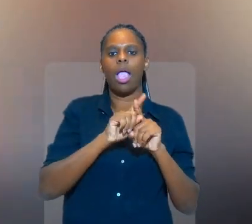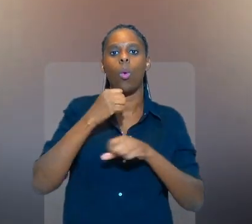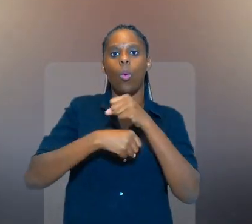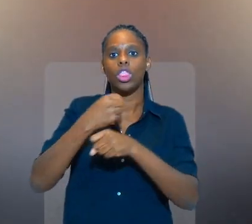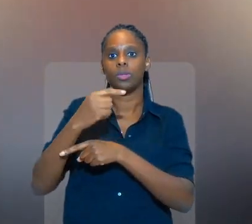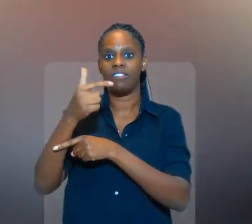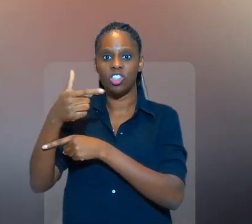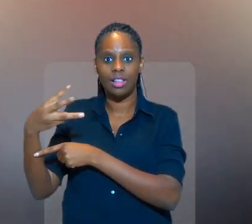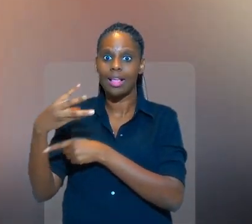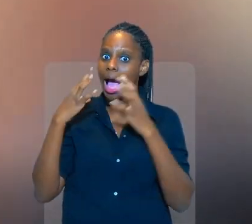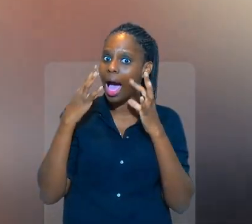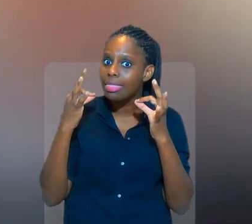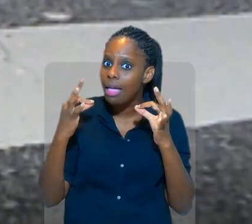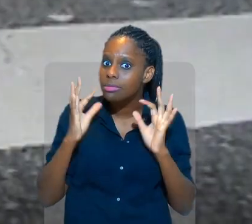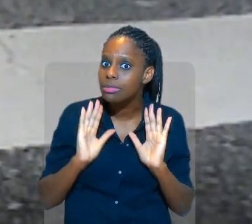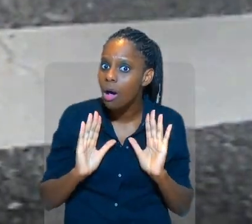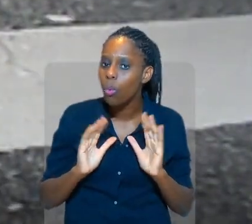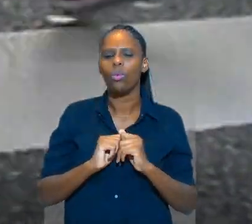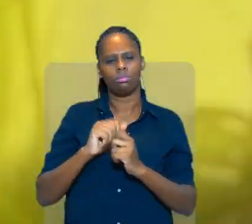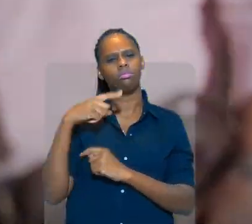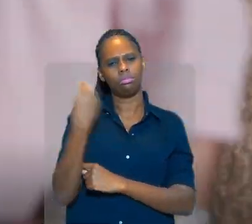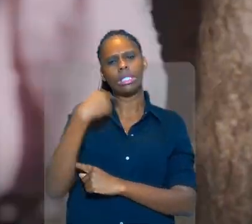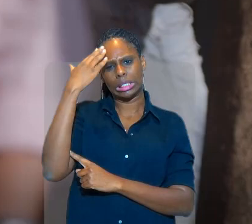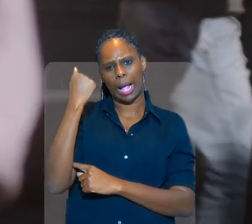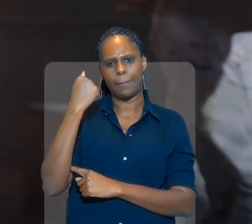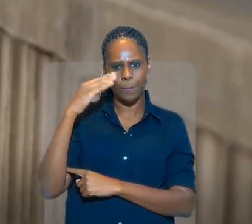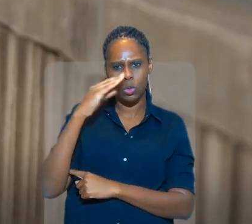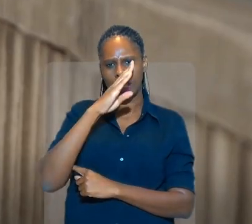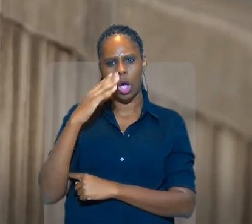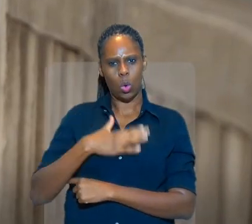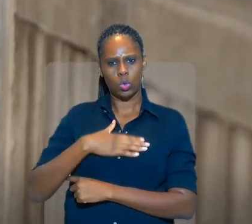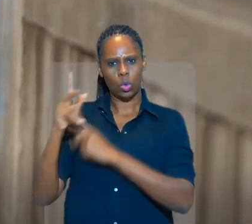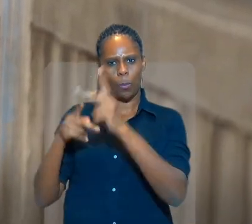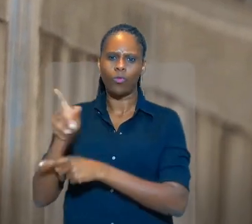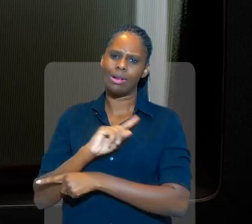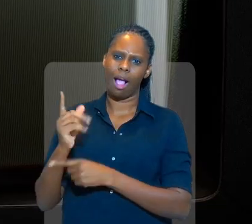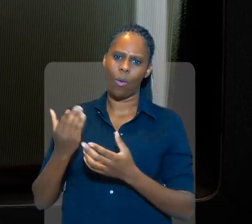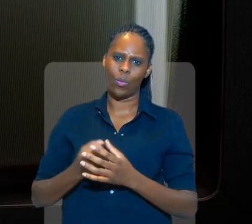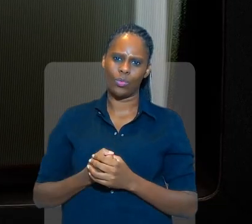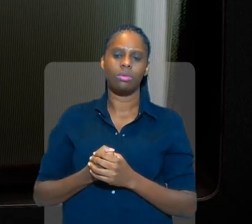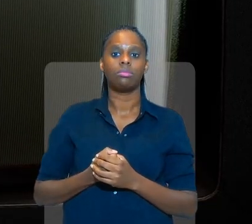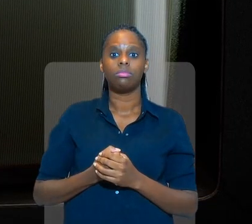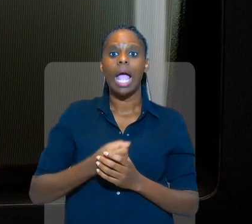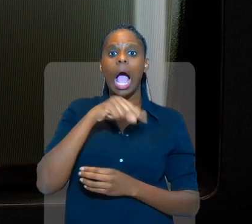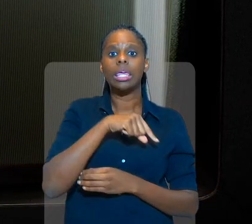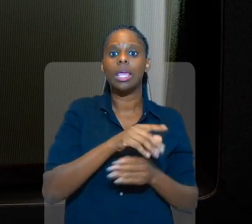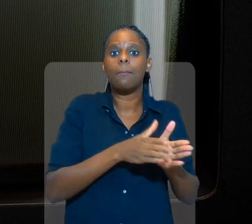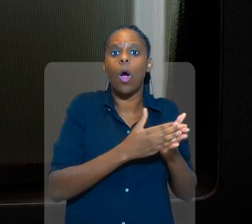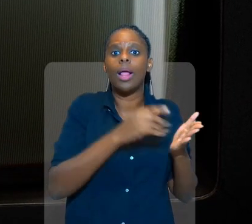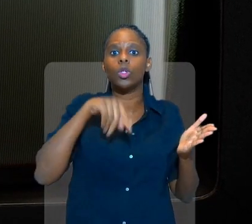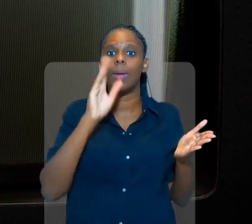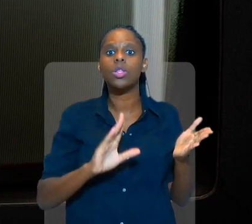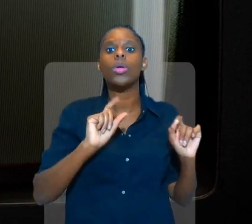partir de 2023. Atenção! Todo mundo sabe que Bolsonaro nunca gostou do povo. Só tem uma utilidade do povo no nosso país